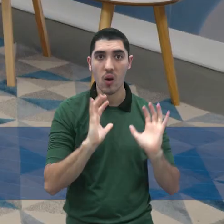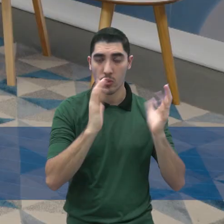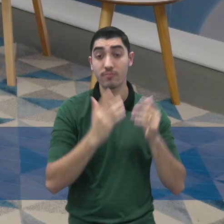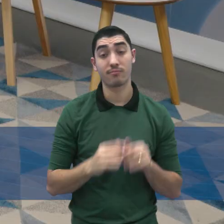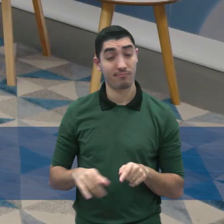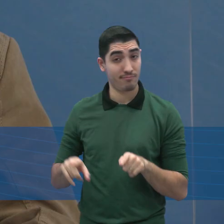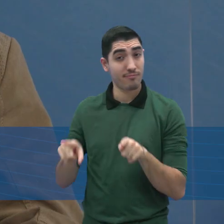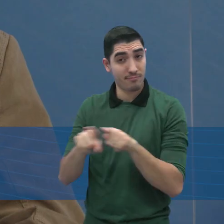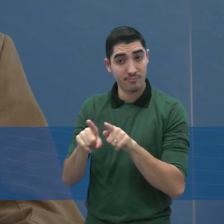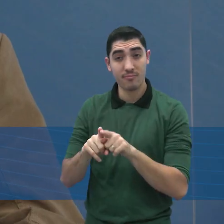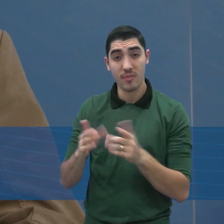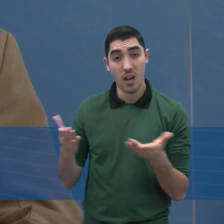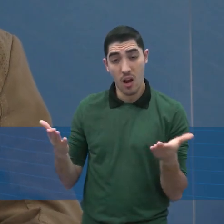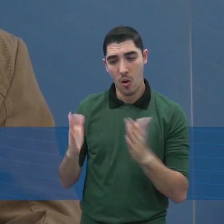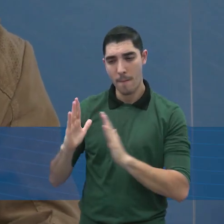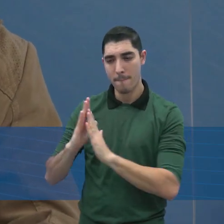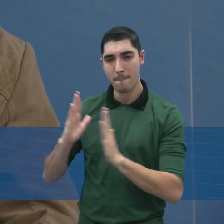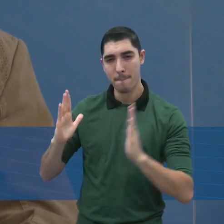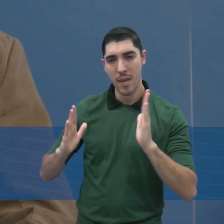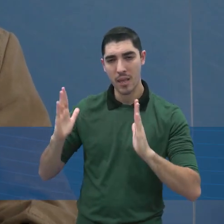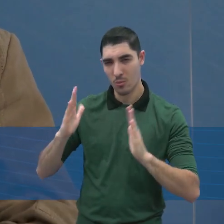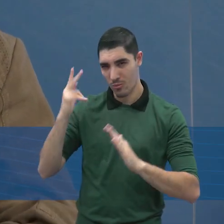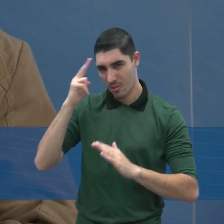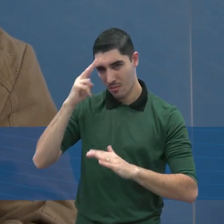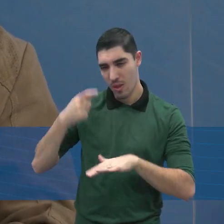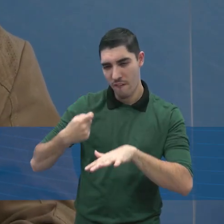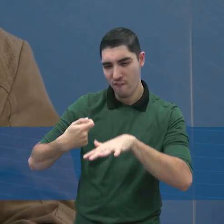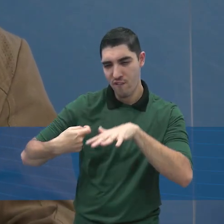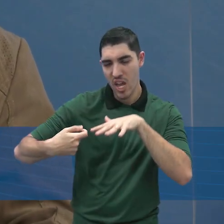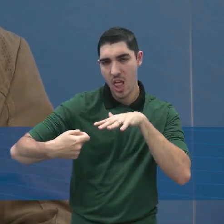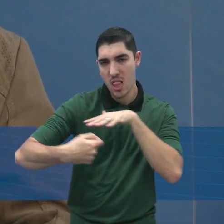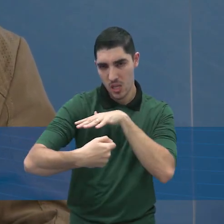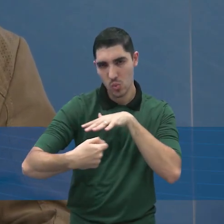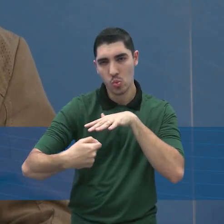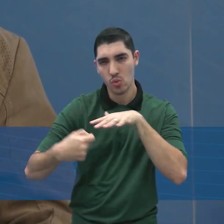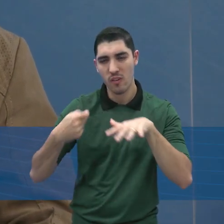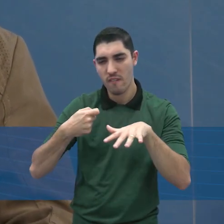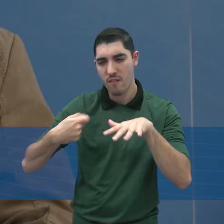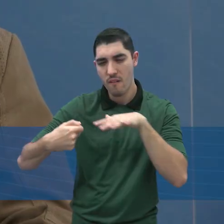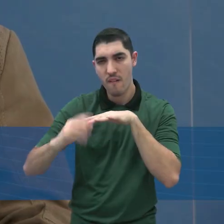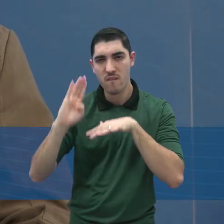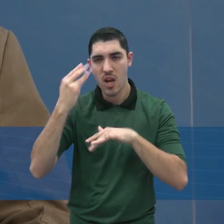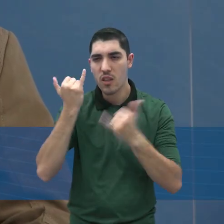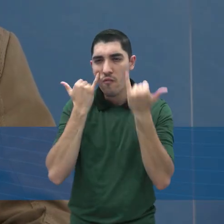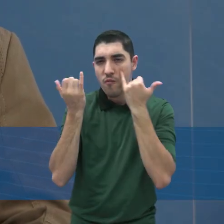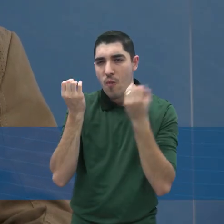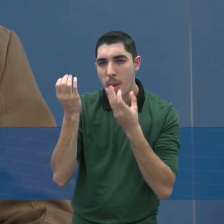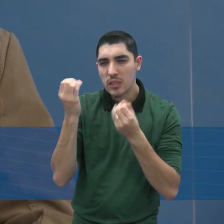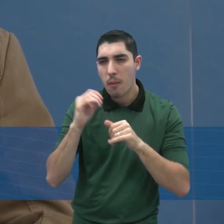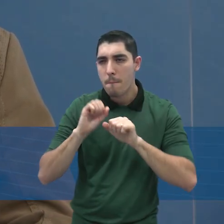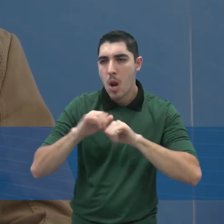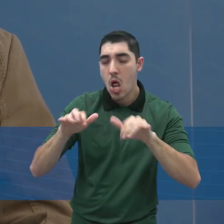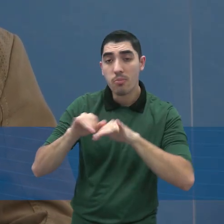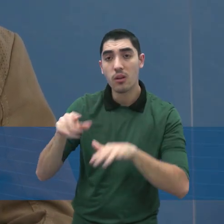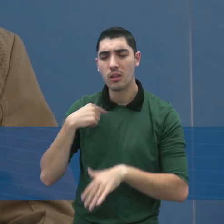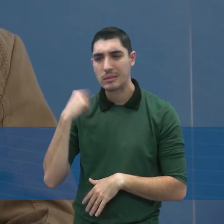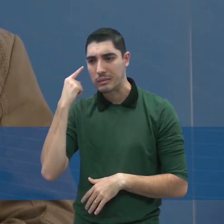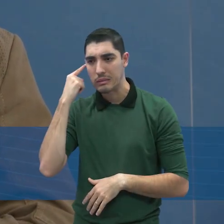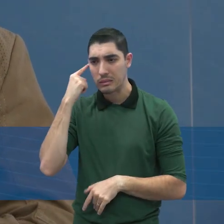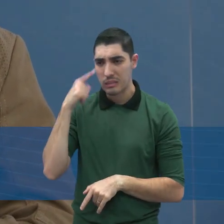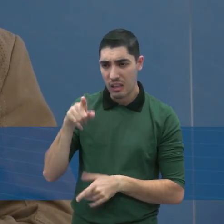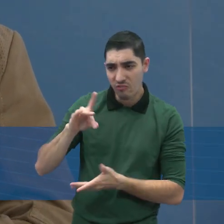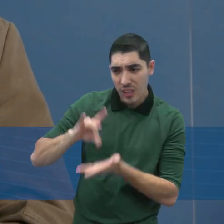news, essa ideia da pós-verdade, como vocês comentaram, das fake news, você já não sabe mais no que acreditar.